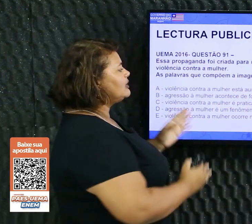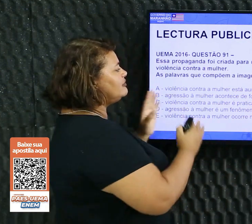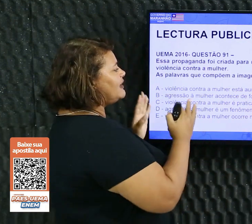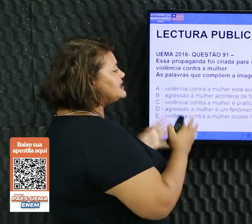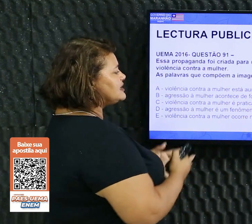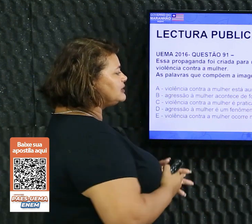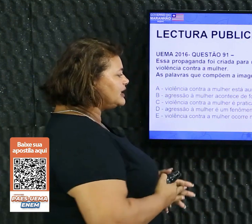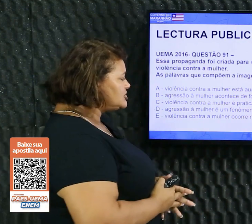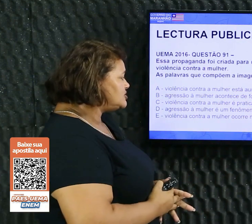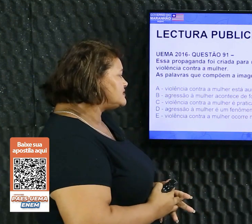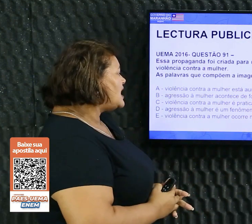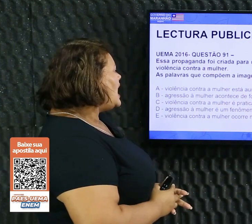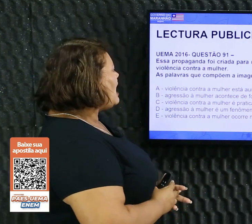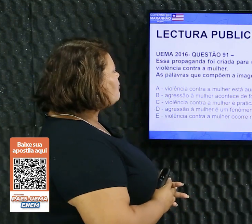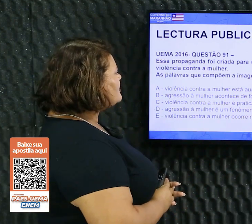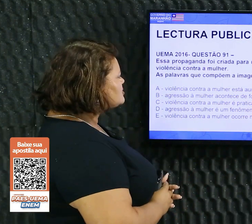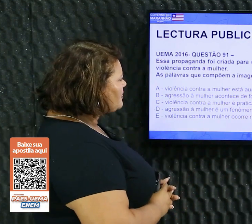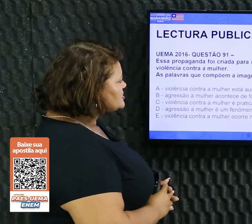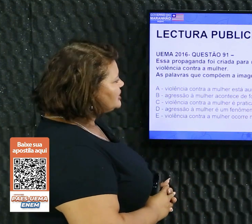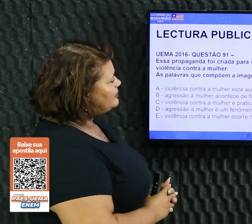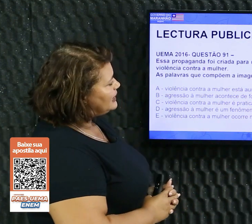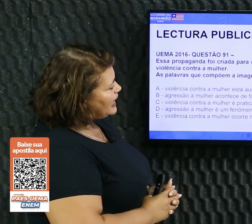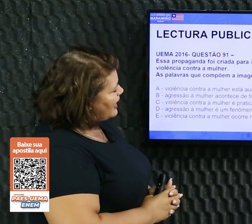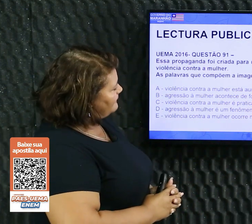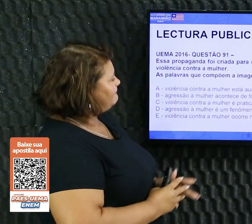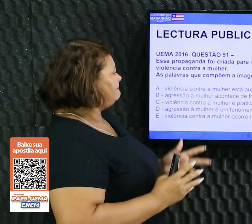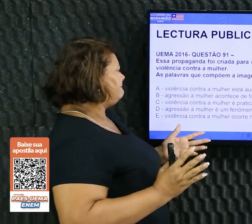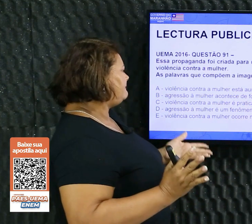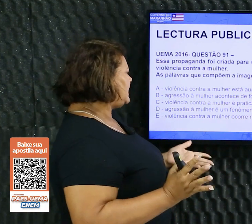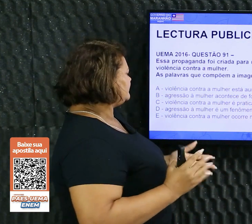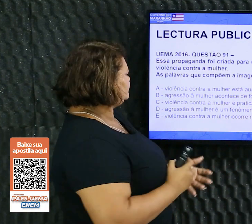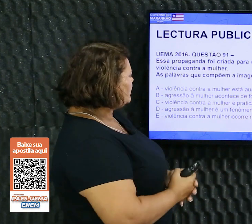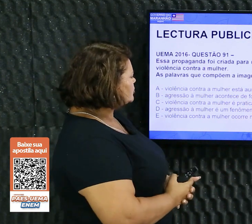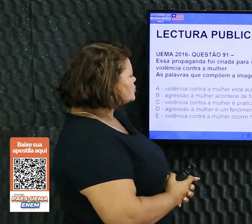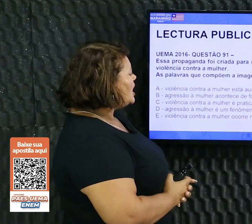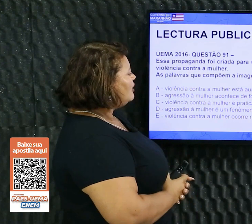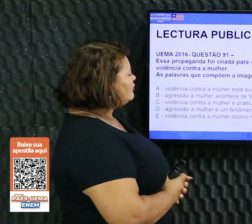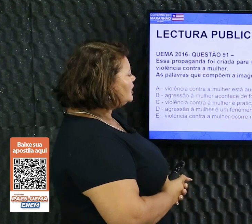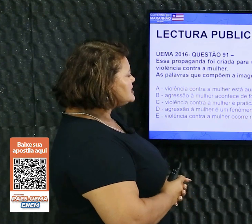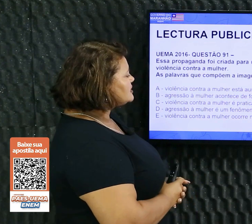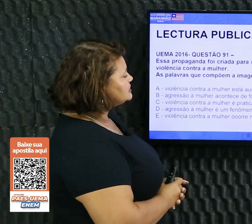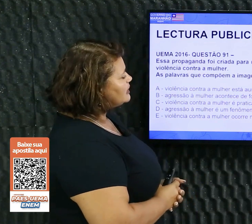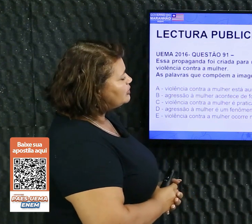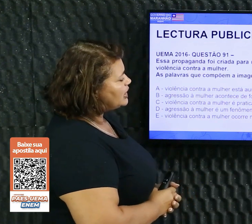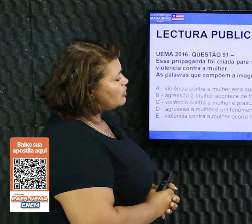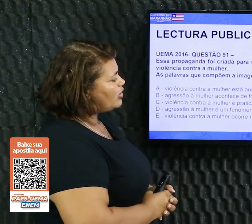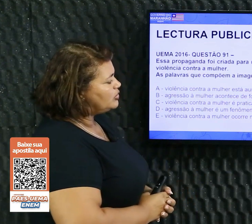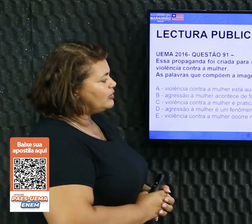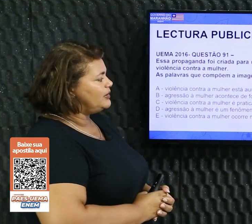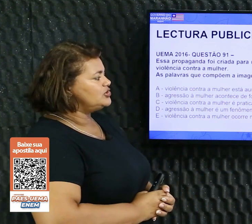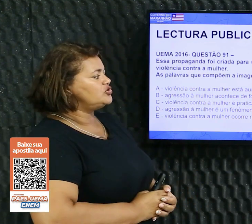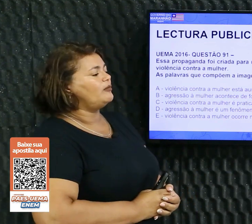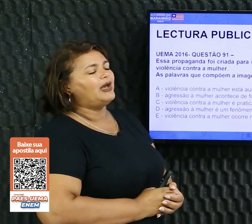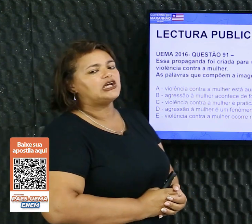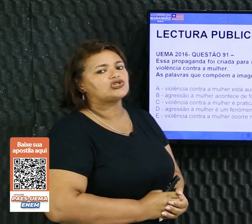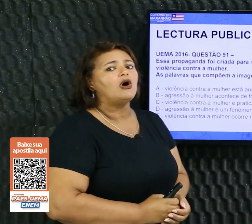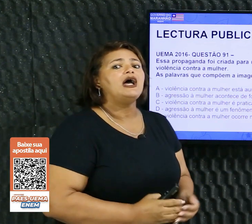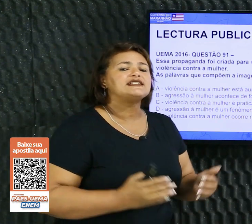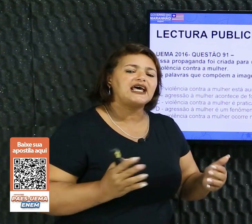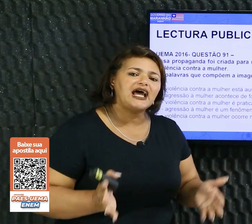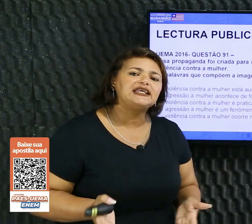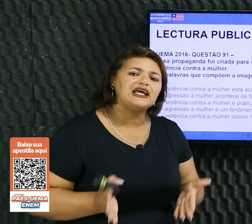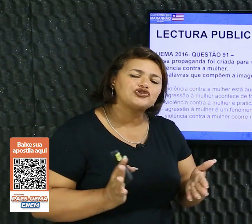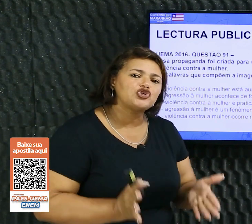eu tenho aqui várias alternativas. Algumas eu posso eliminar? Bem, posso. Violência contra a mulher ocorre no ambiente